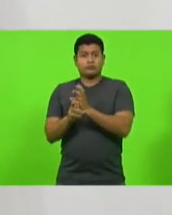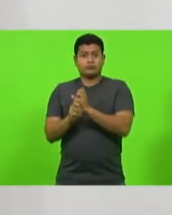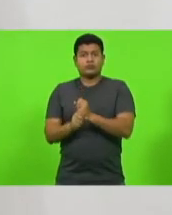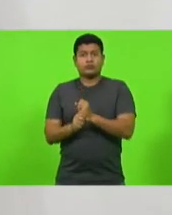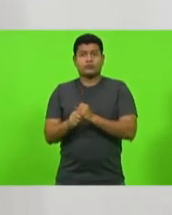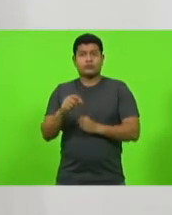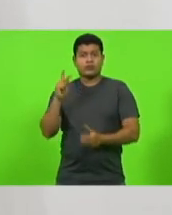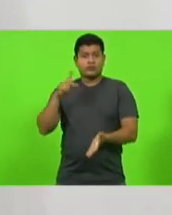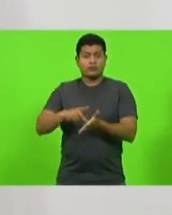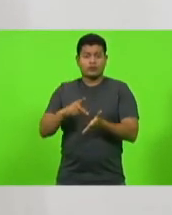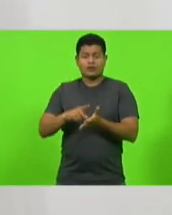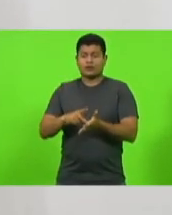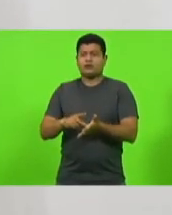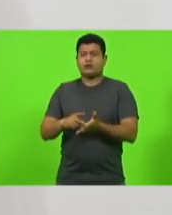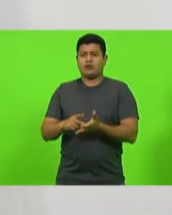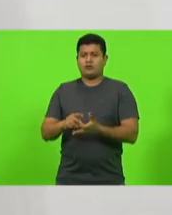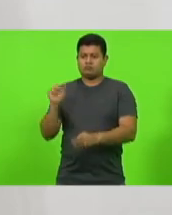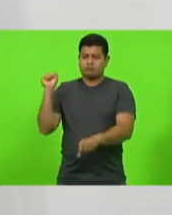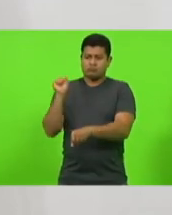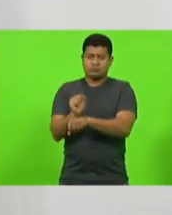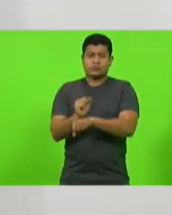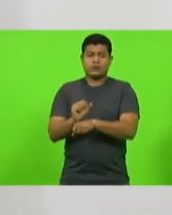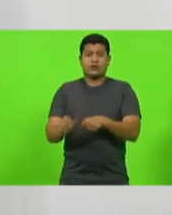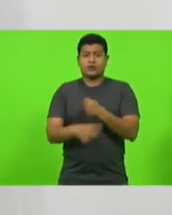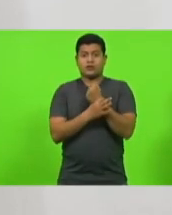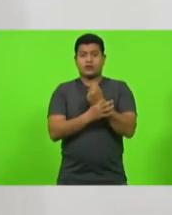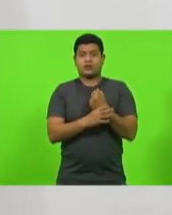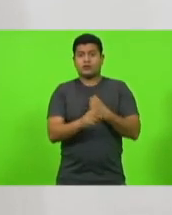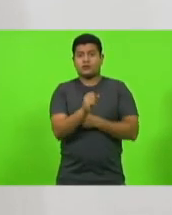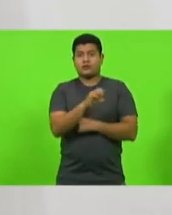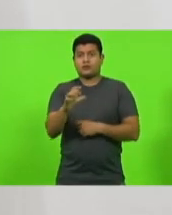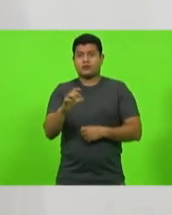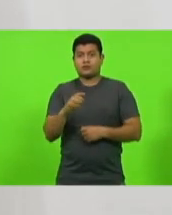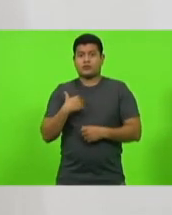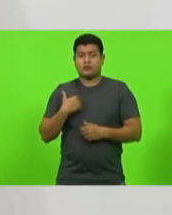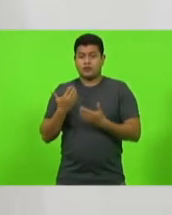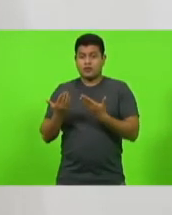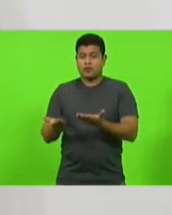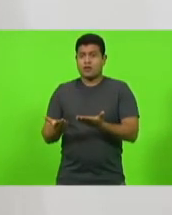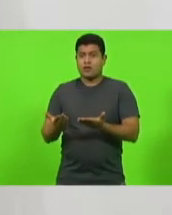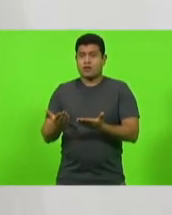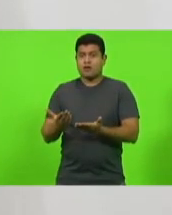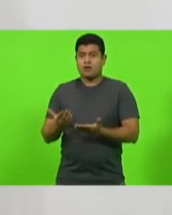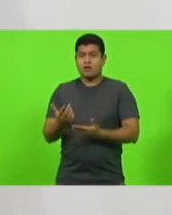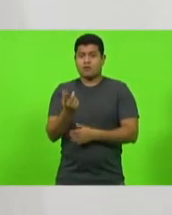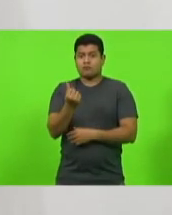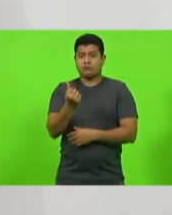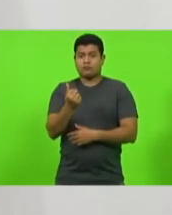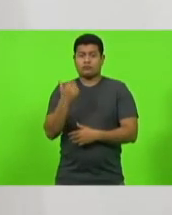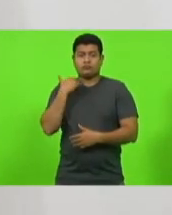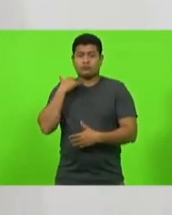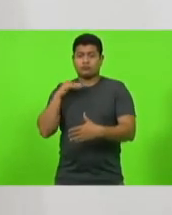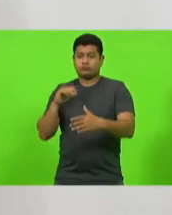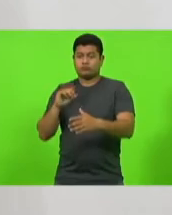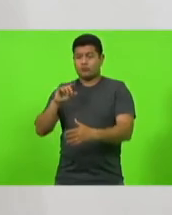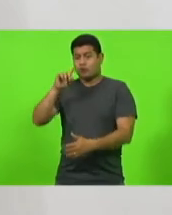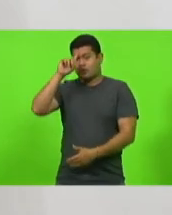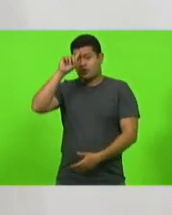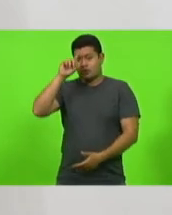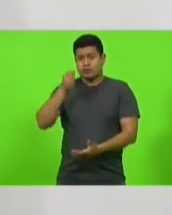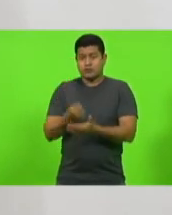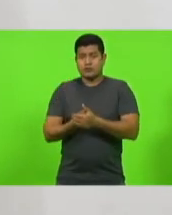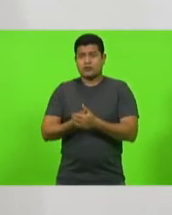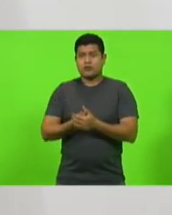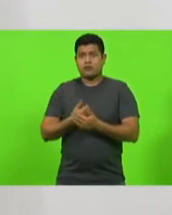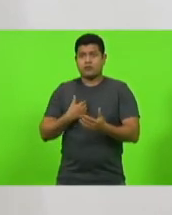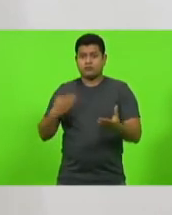realmente congelado e garantido para Santa Catarina, foi o dinheiro que foi congelado através de uma ação popular que eu